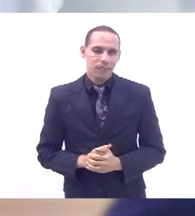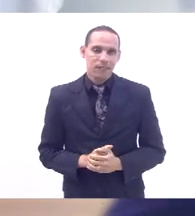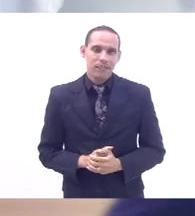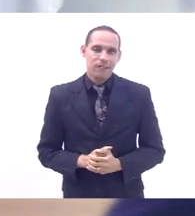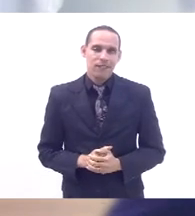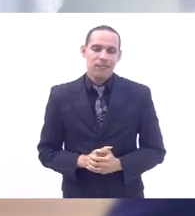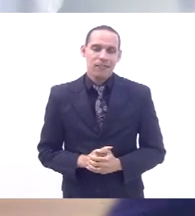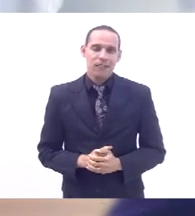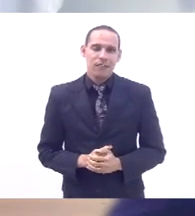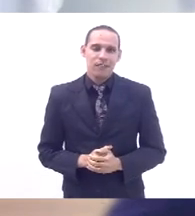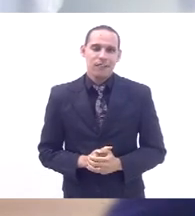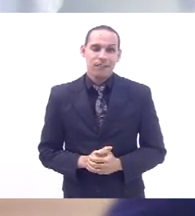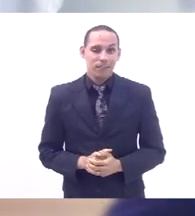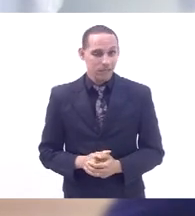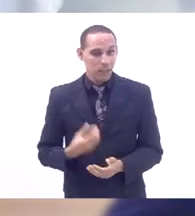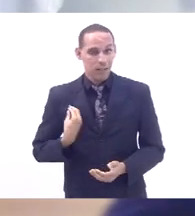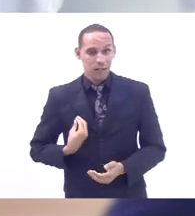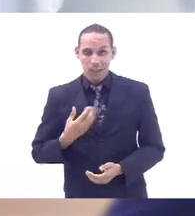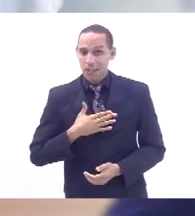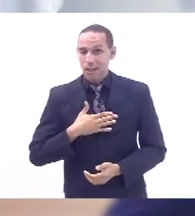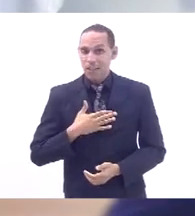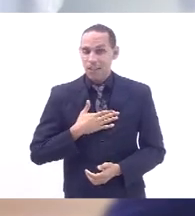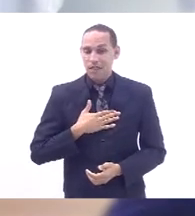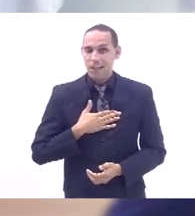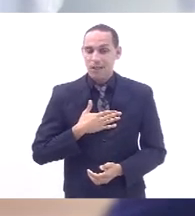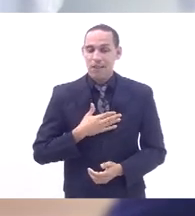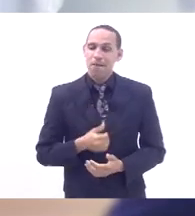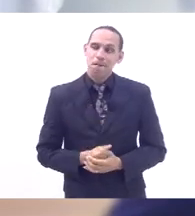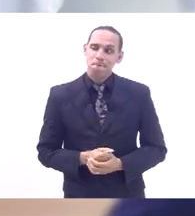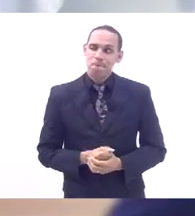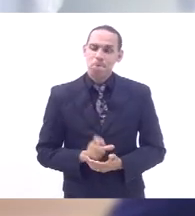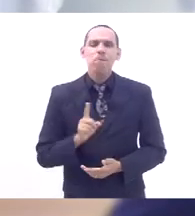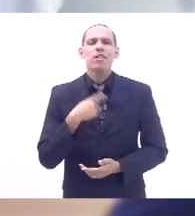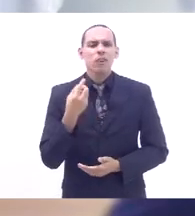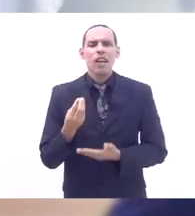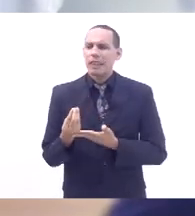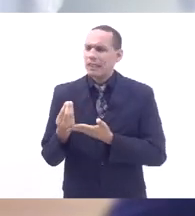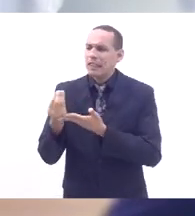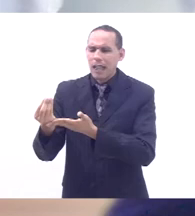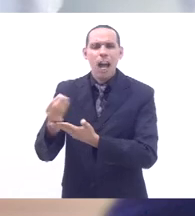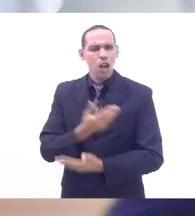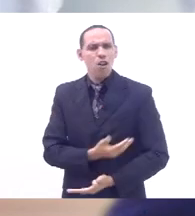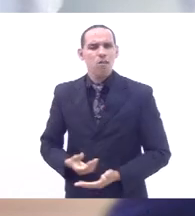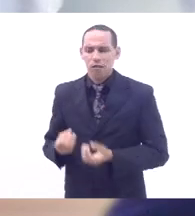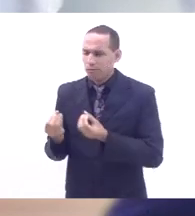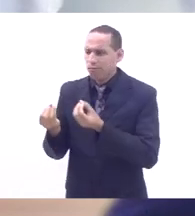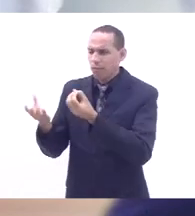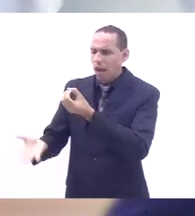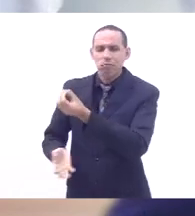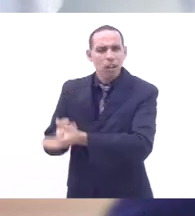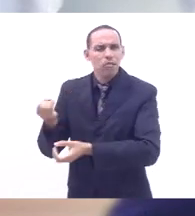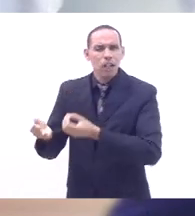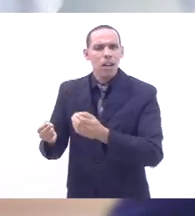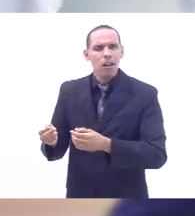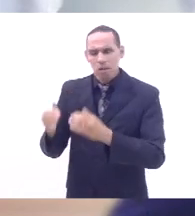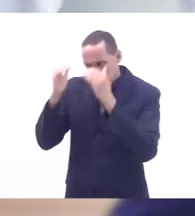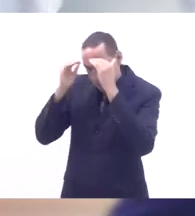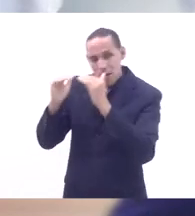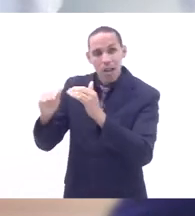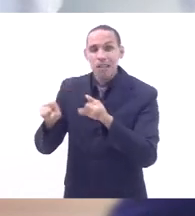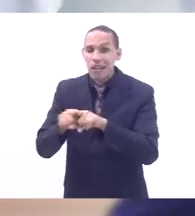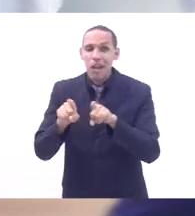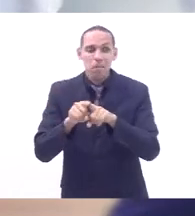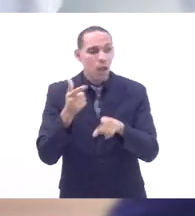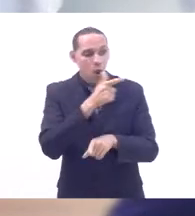Coisa que, na minha vida, eu sempre achei que a gente tem que dar a César o que é de César e ter que ajudar quem tem que ser ajudado.